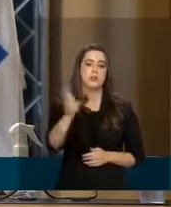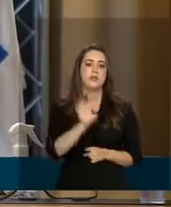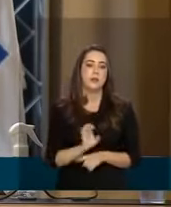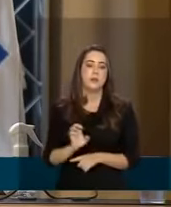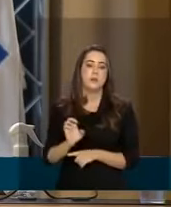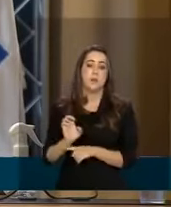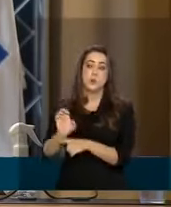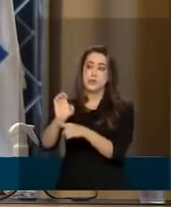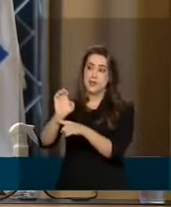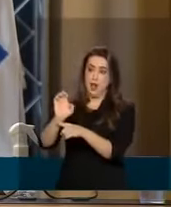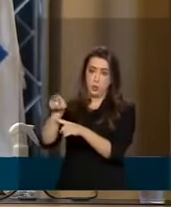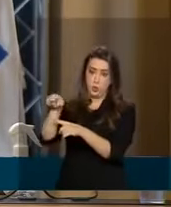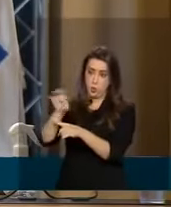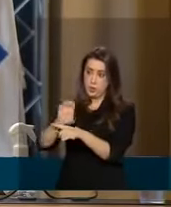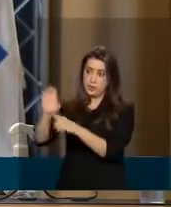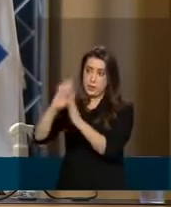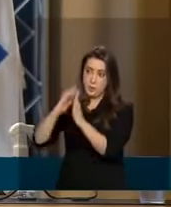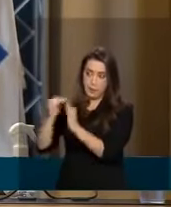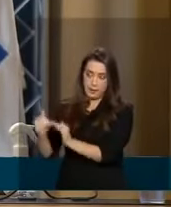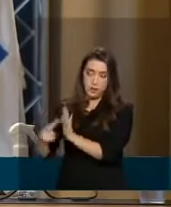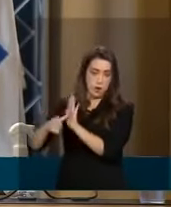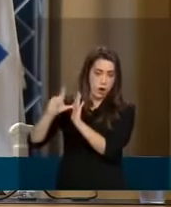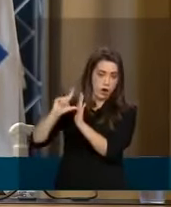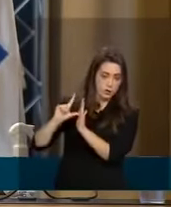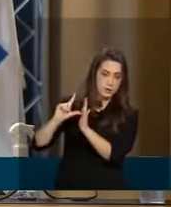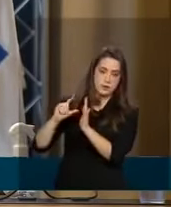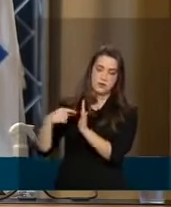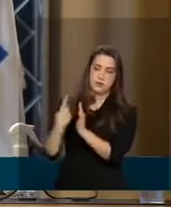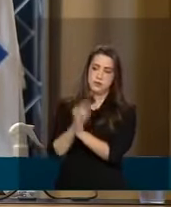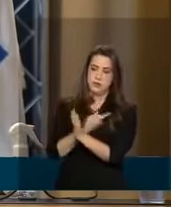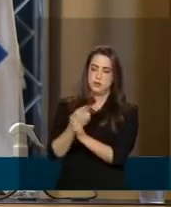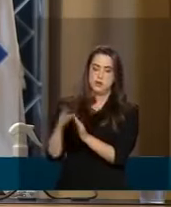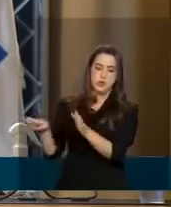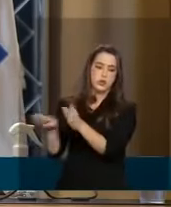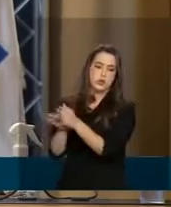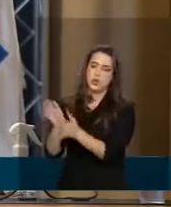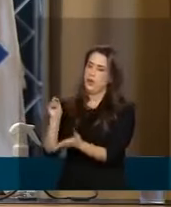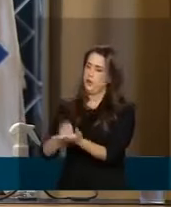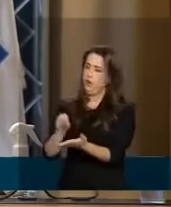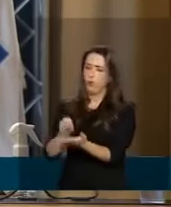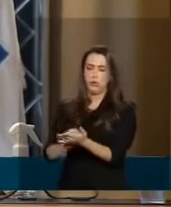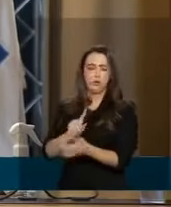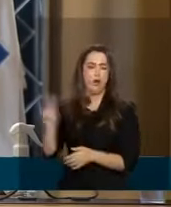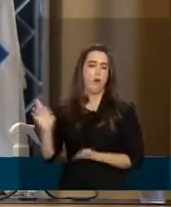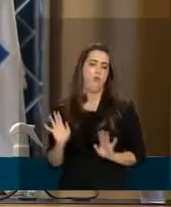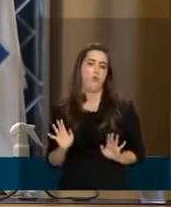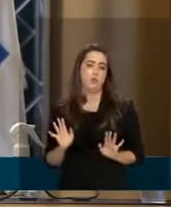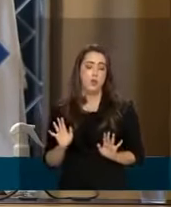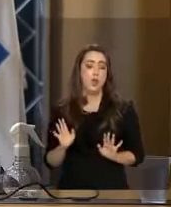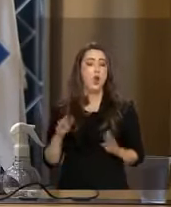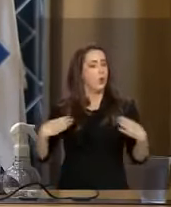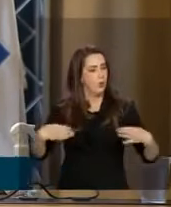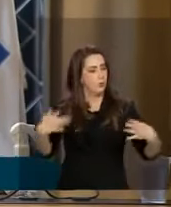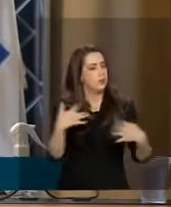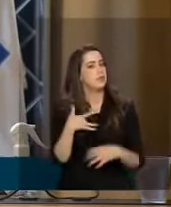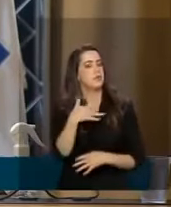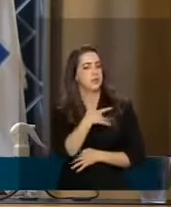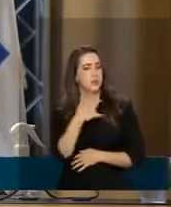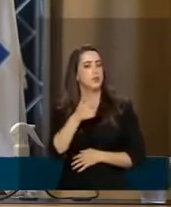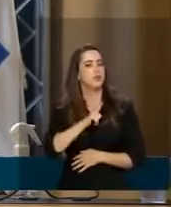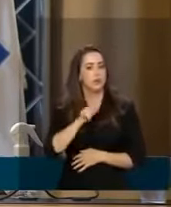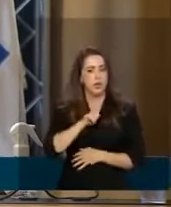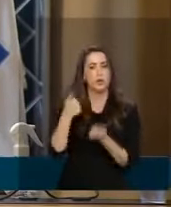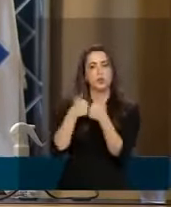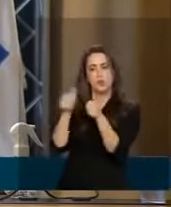essa solicitação com antecedência, então não chega a faltar. O Ministério tem um sistema de logística que